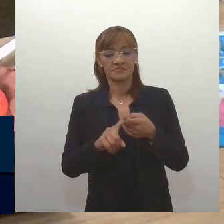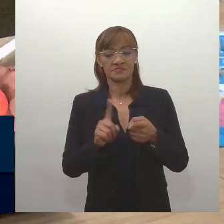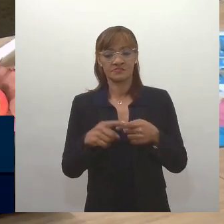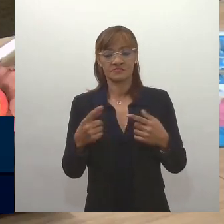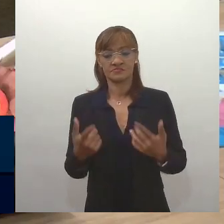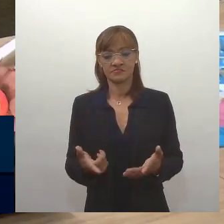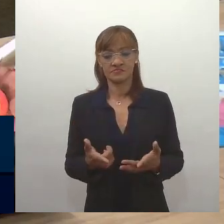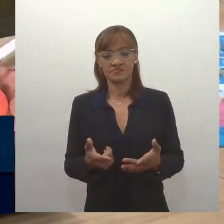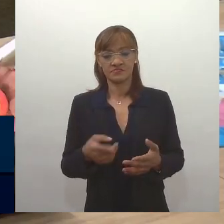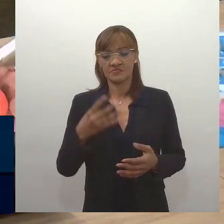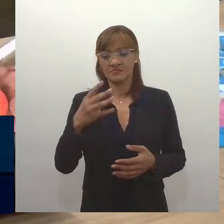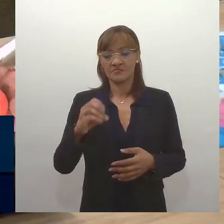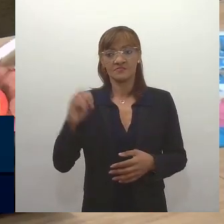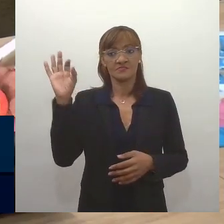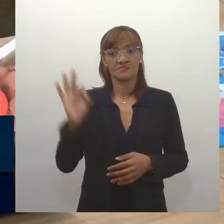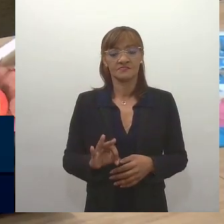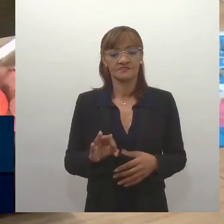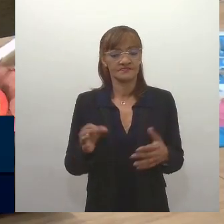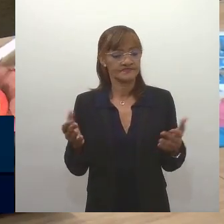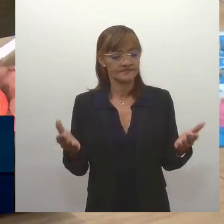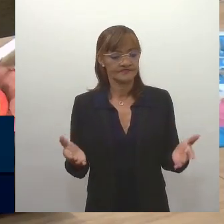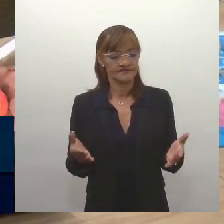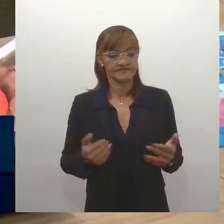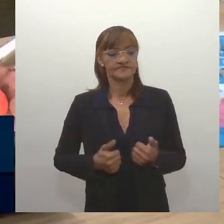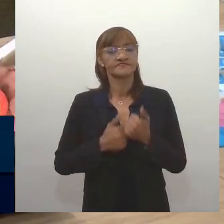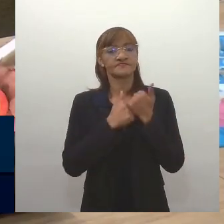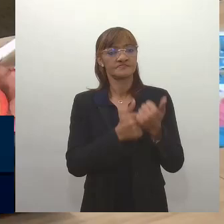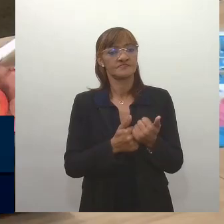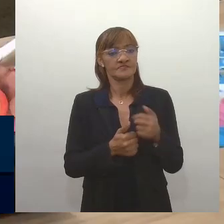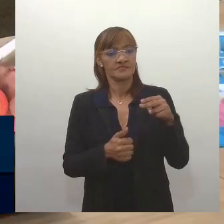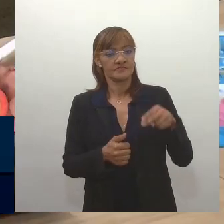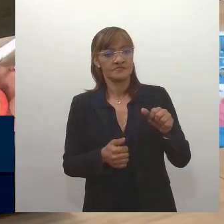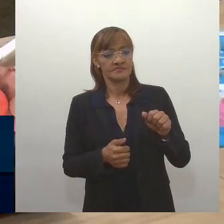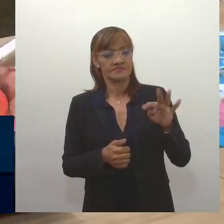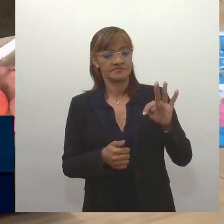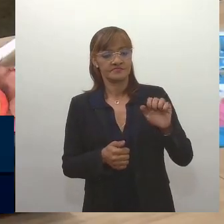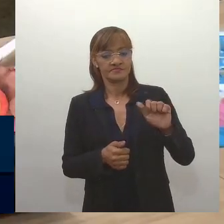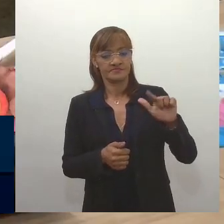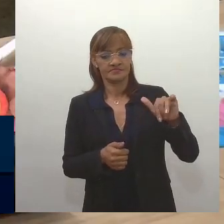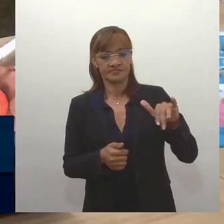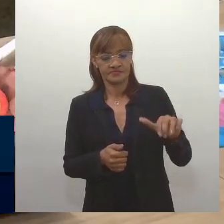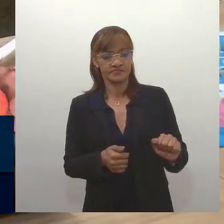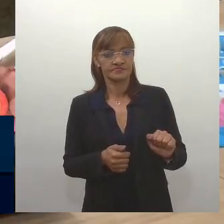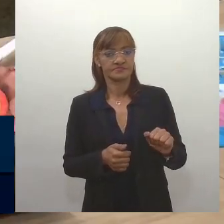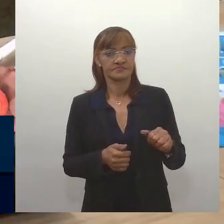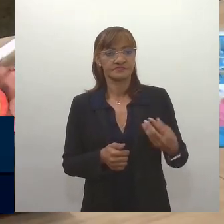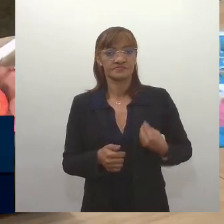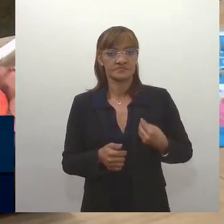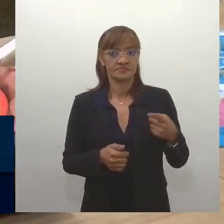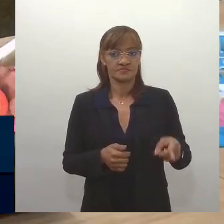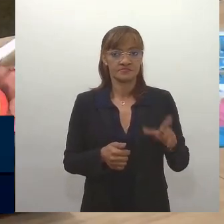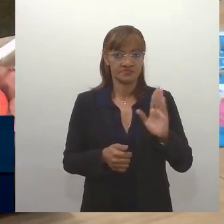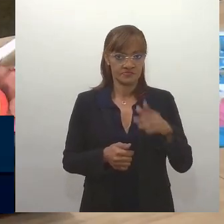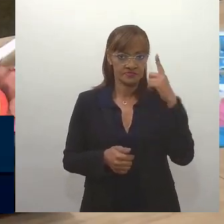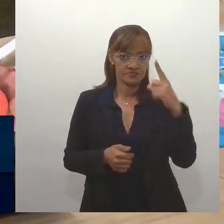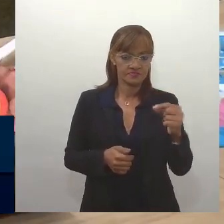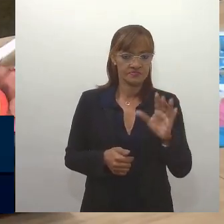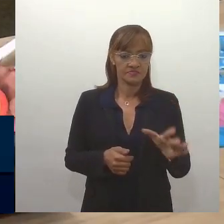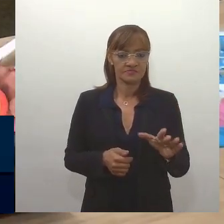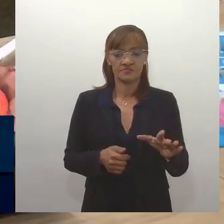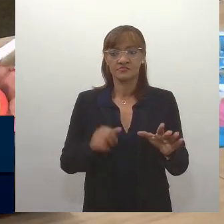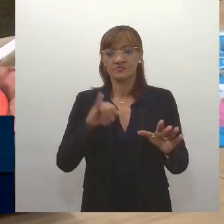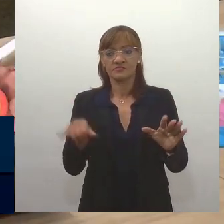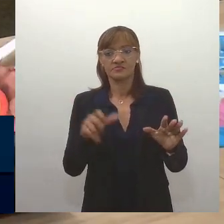então todo meu apoio a Natália né que estava aqui mas saiu a Jaqueline a todas as pessoas que estão sofrendo a gente tá